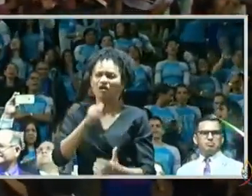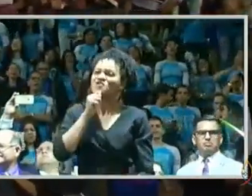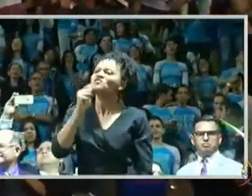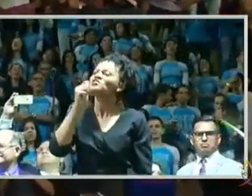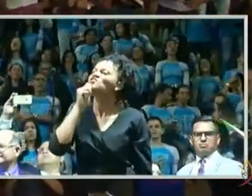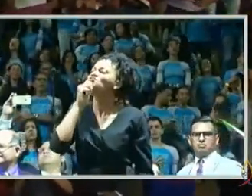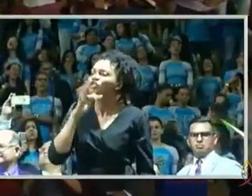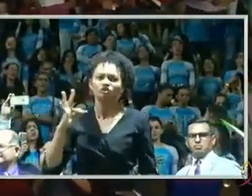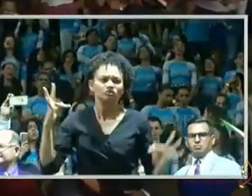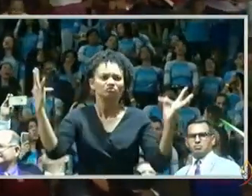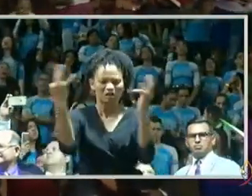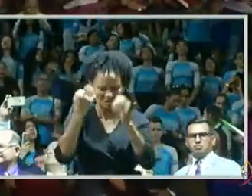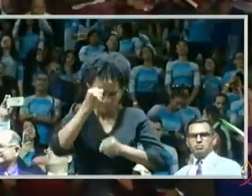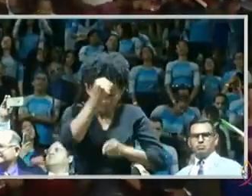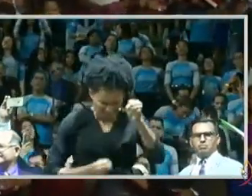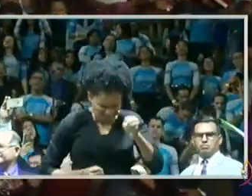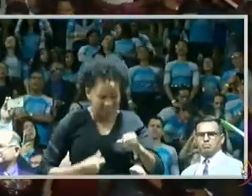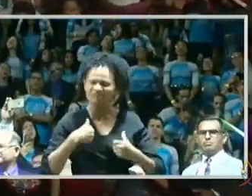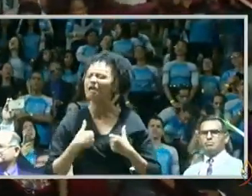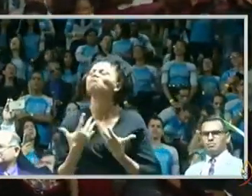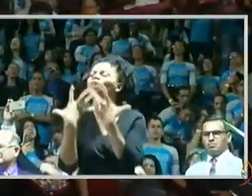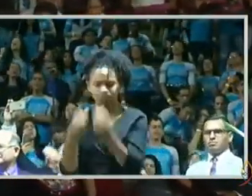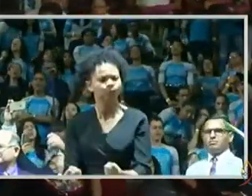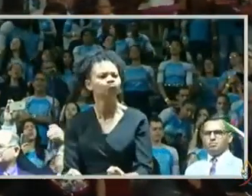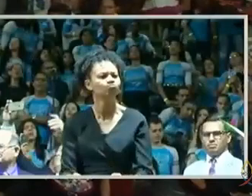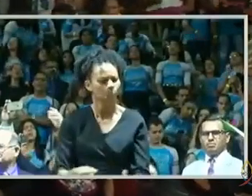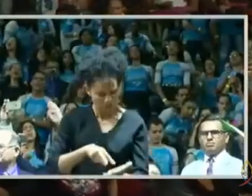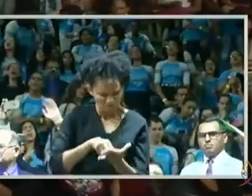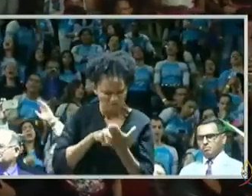ainda que custe.